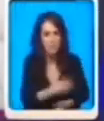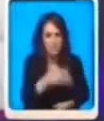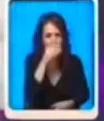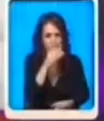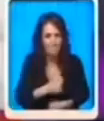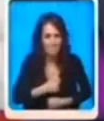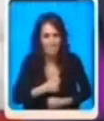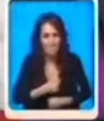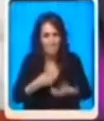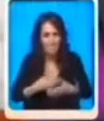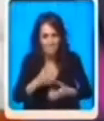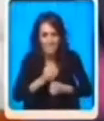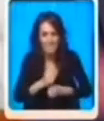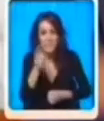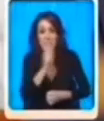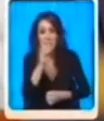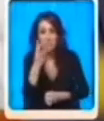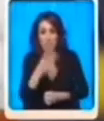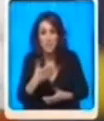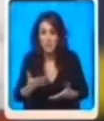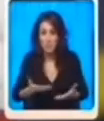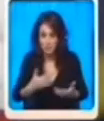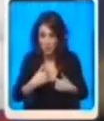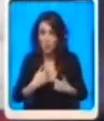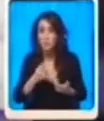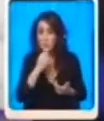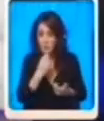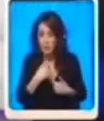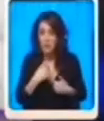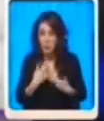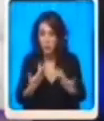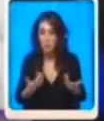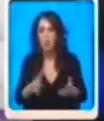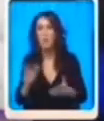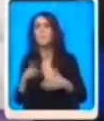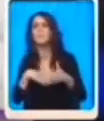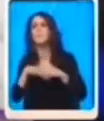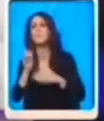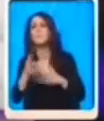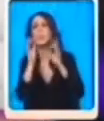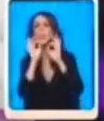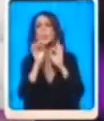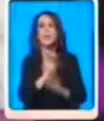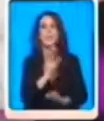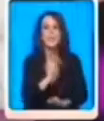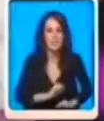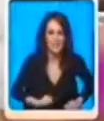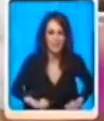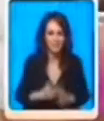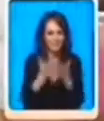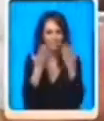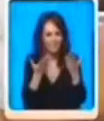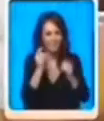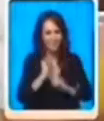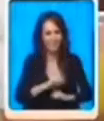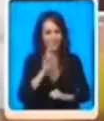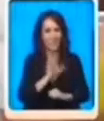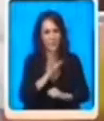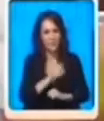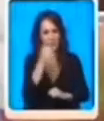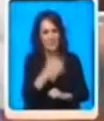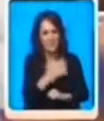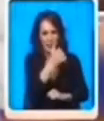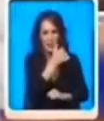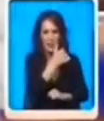ela está grávida. E então aguentei o segredo 3 meses. O que é que andas a fazer, meu amor? A cuidar da filha? Tem uma filha, como sabe, sabe tudo. Eu sei tudo. E do